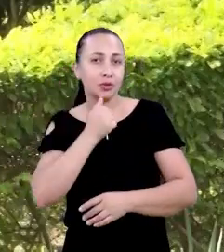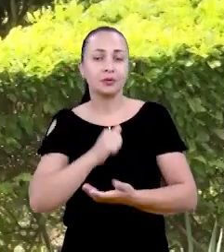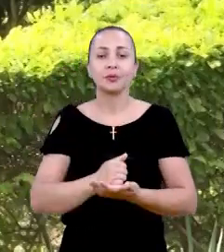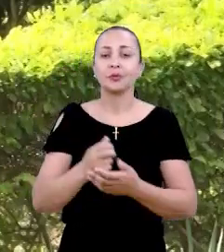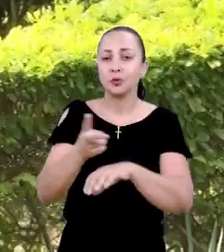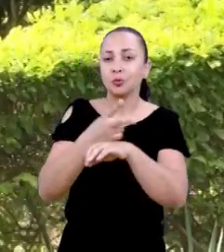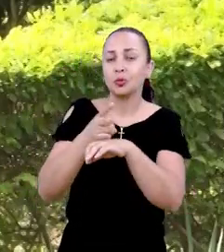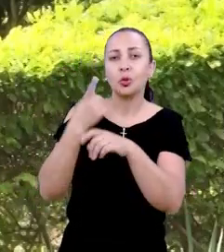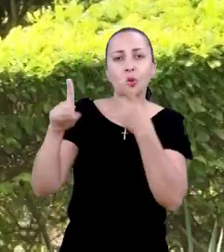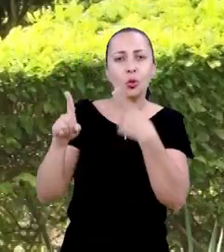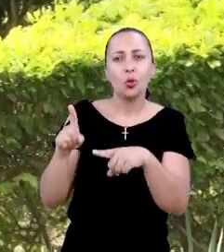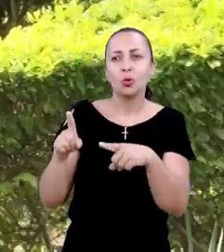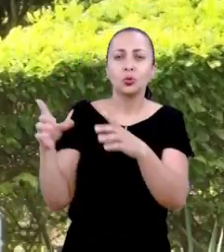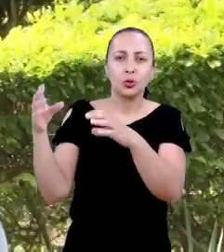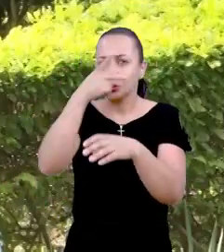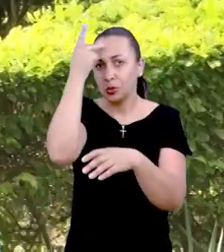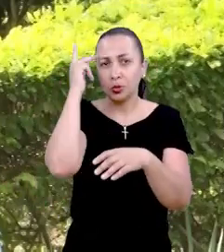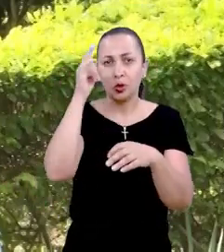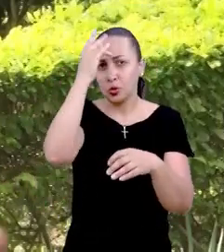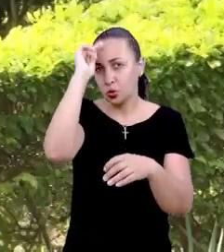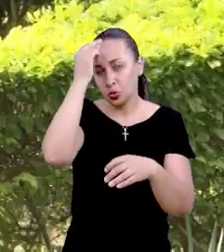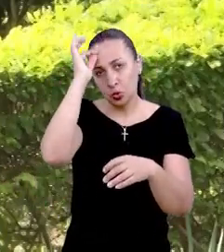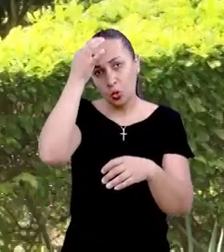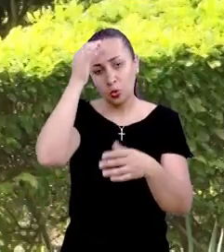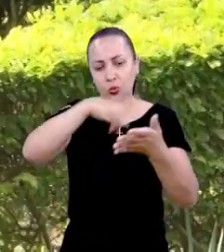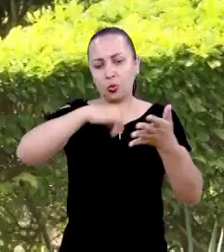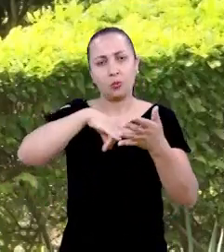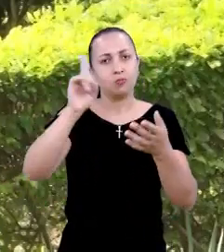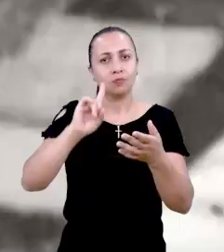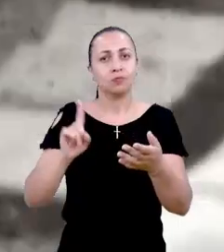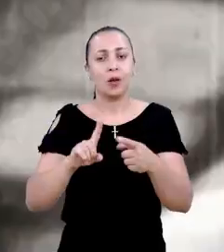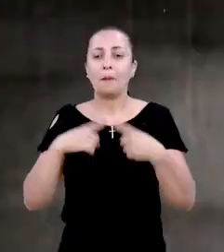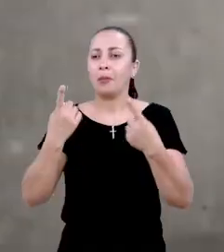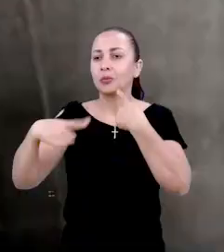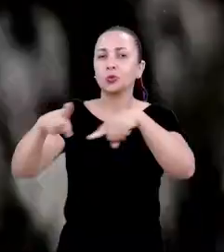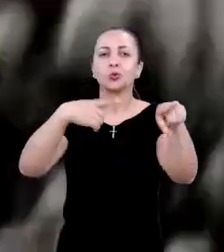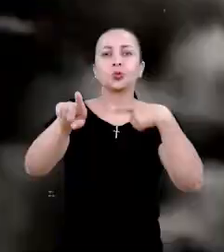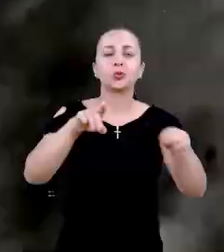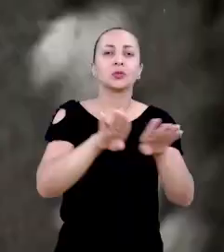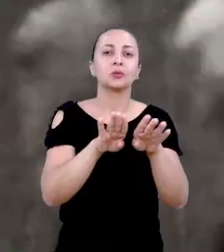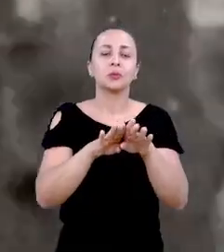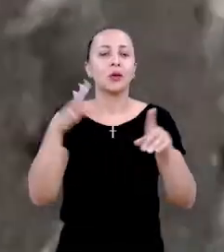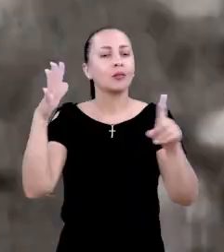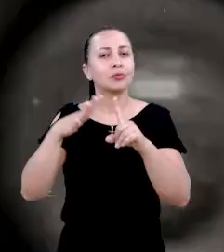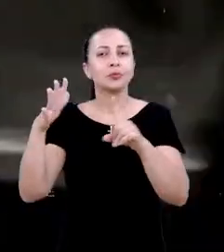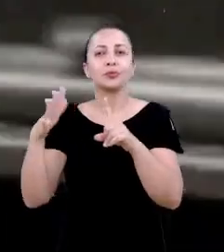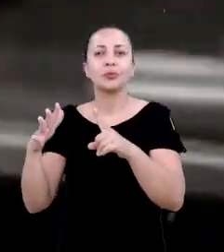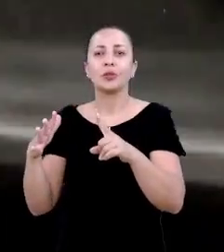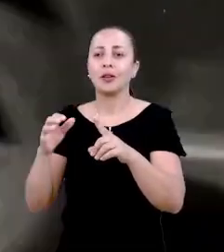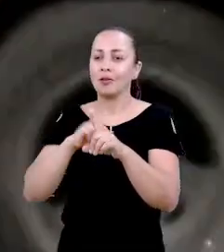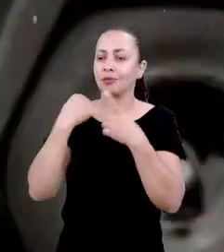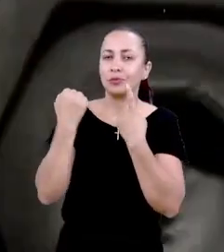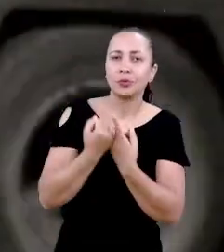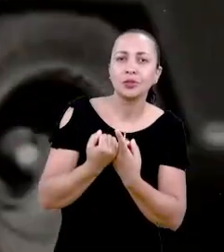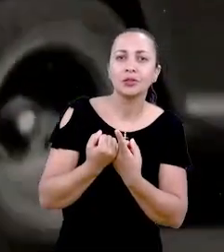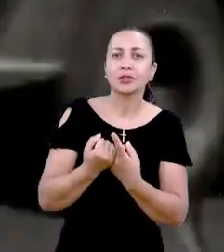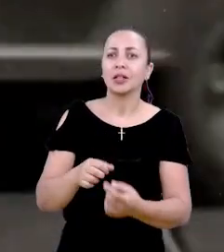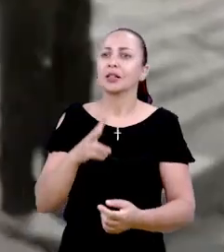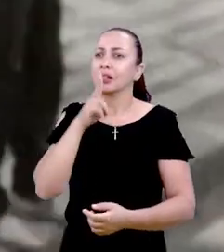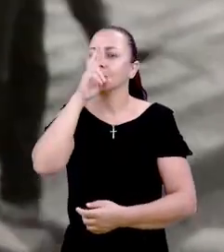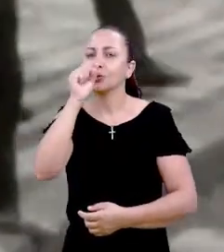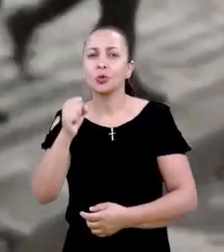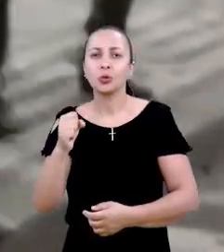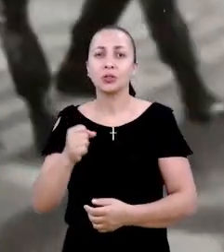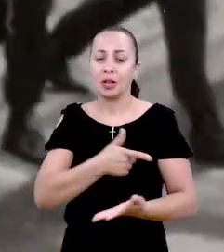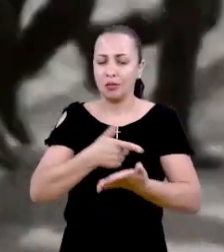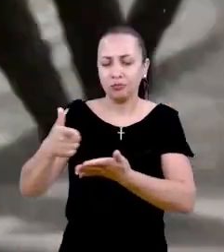representa principalmente esses generais e militares da reserva. Então, entendo que a importância da nossa pesquisa, que foi